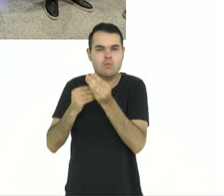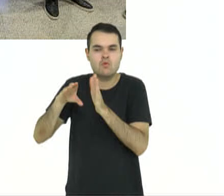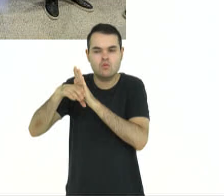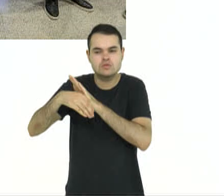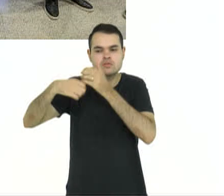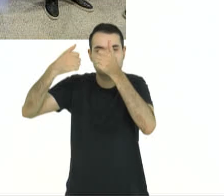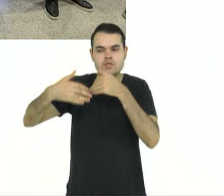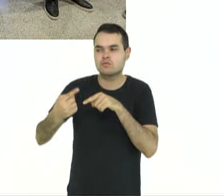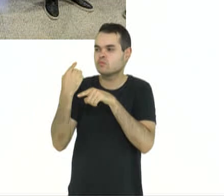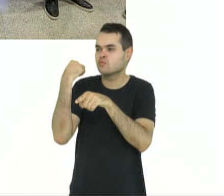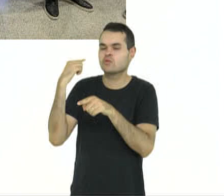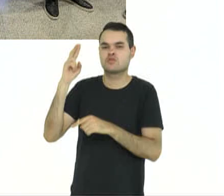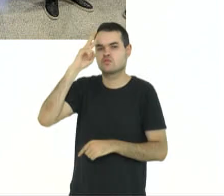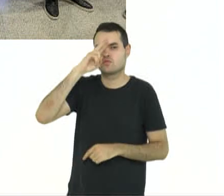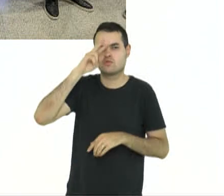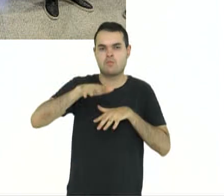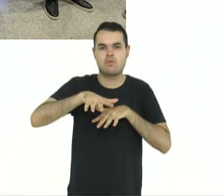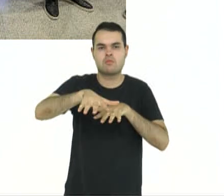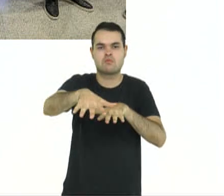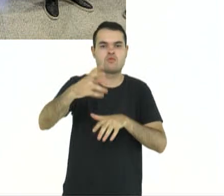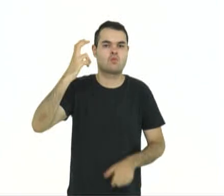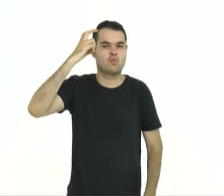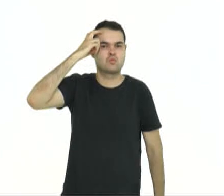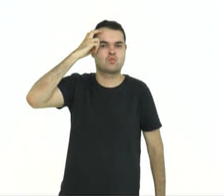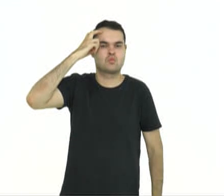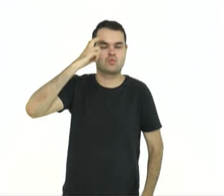desse movimento, ou também chamado de cultura.